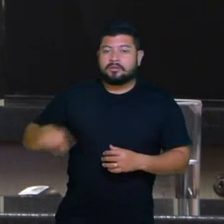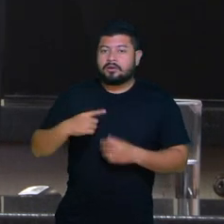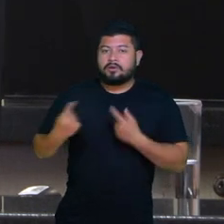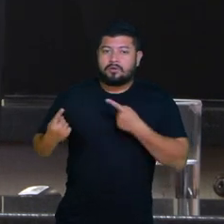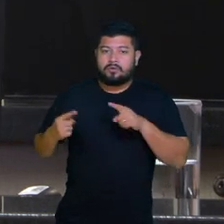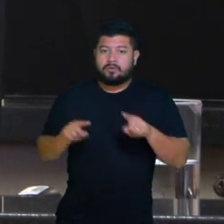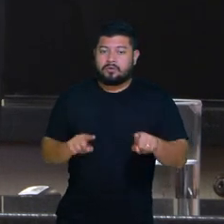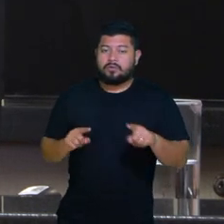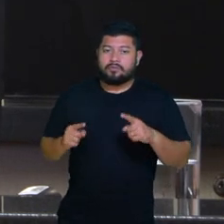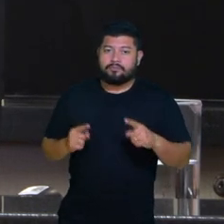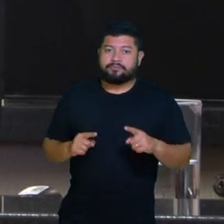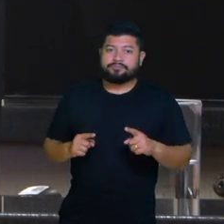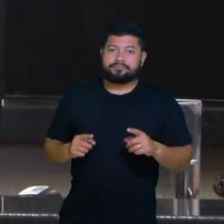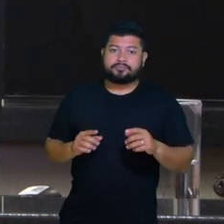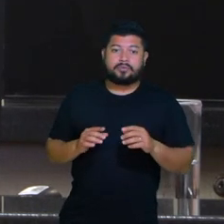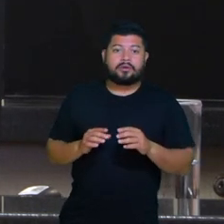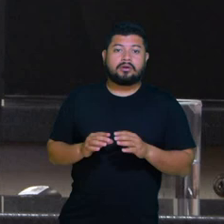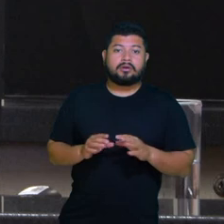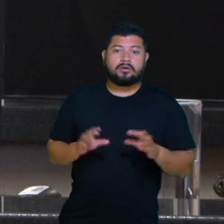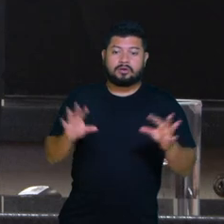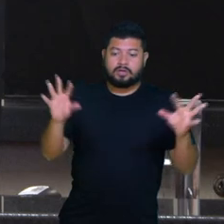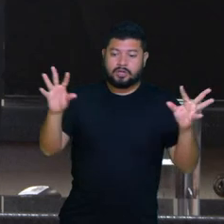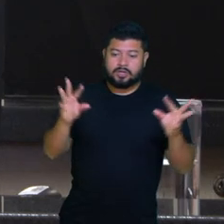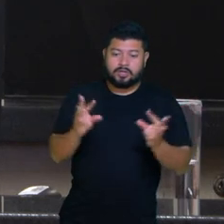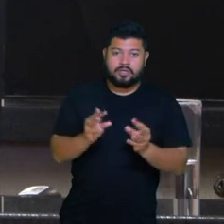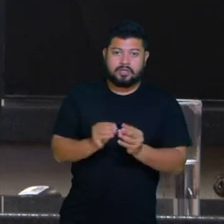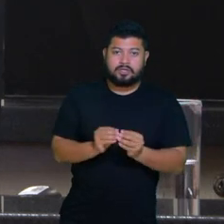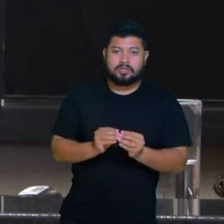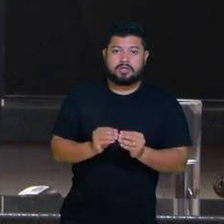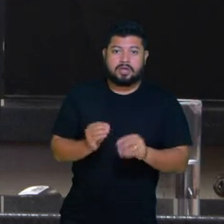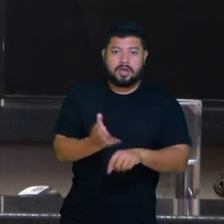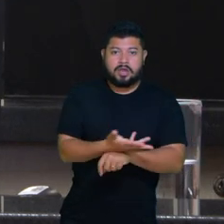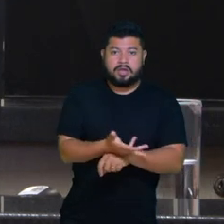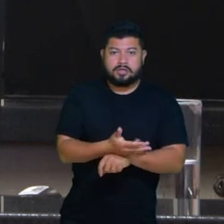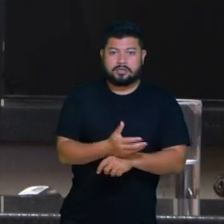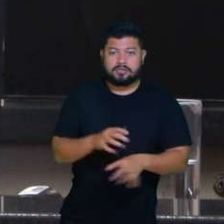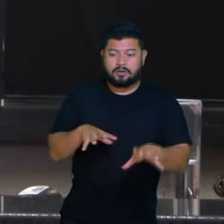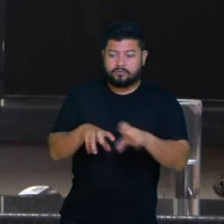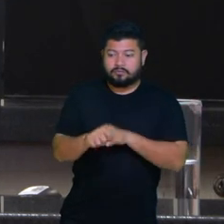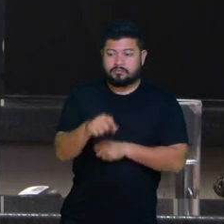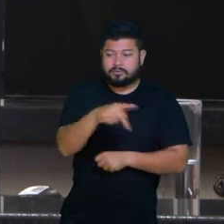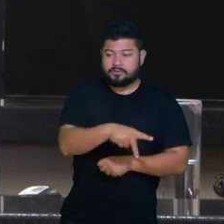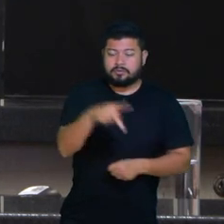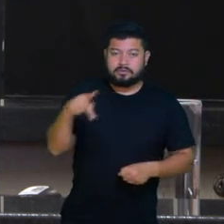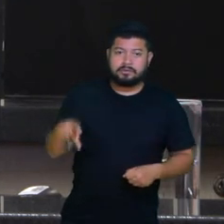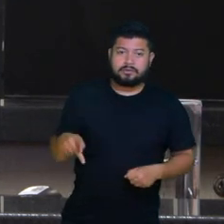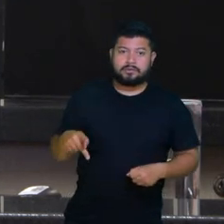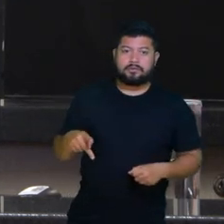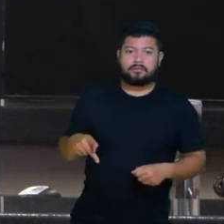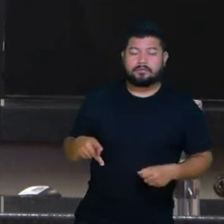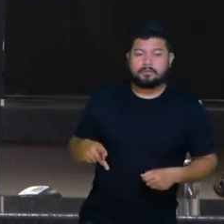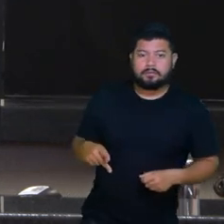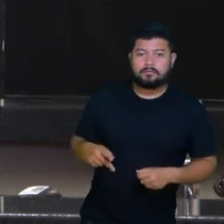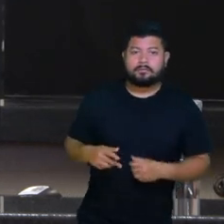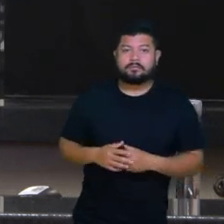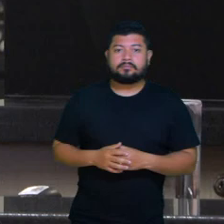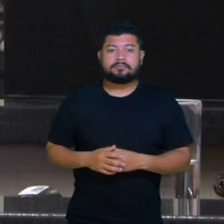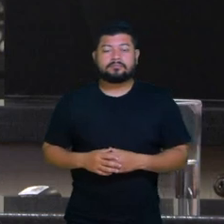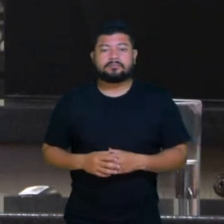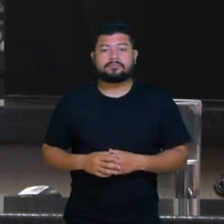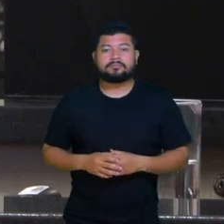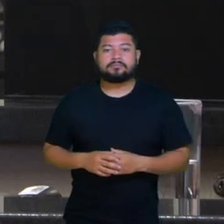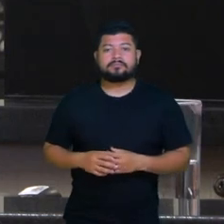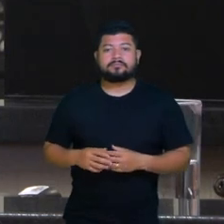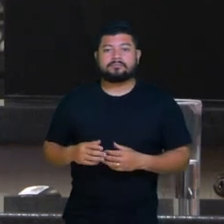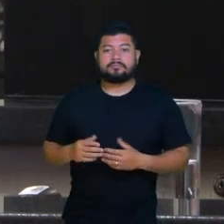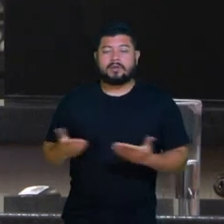uma simplificação e aligero da formação de professores né E aí a gente teve no início